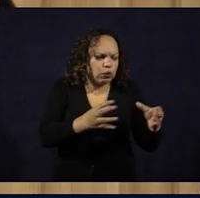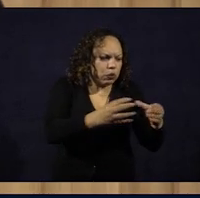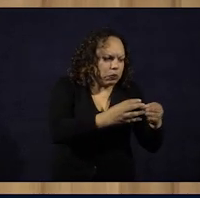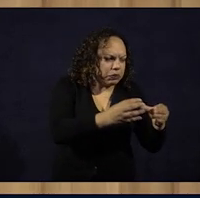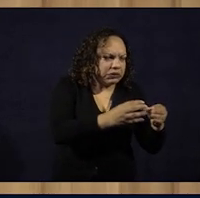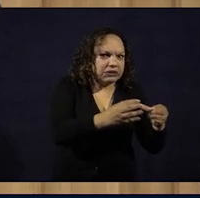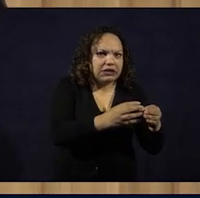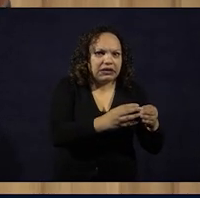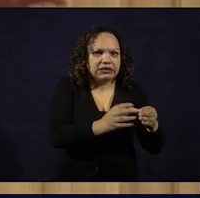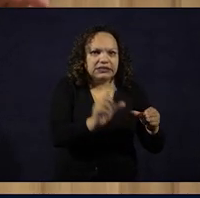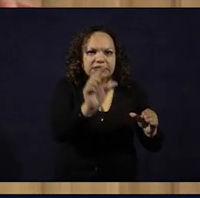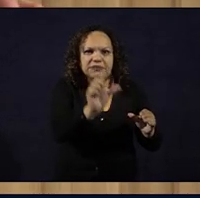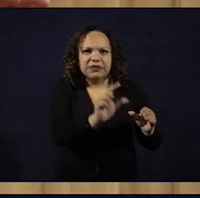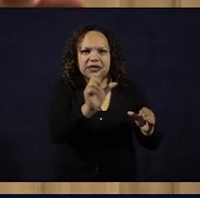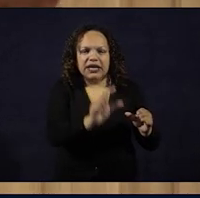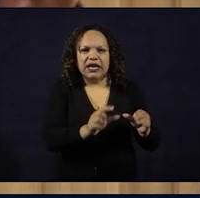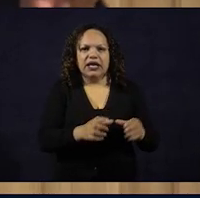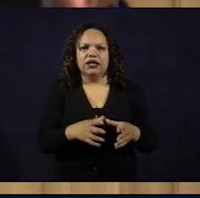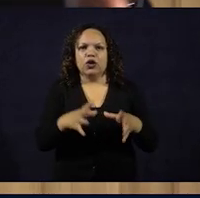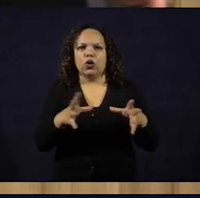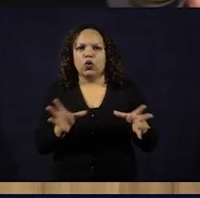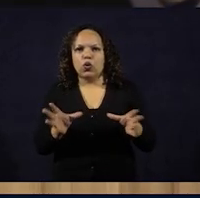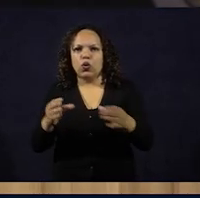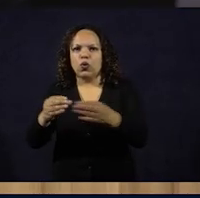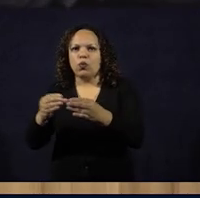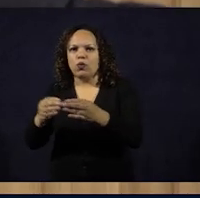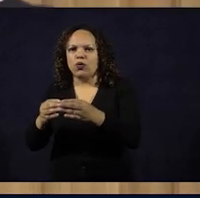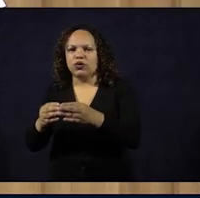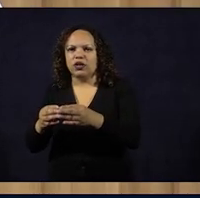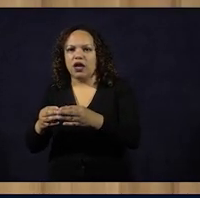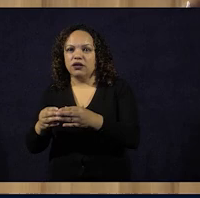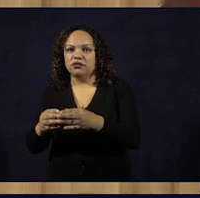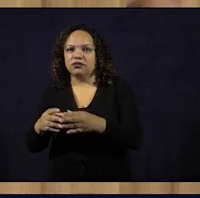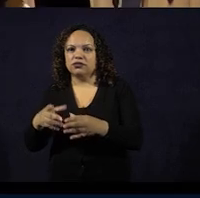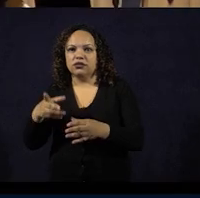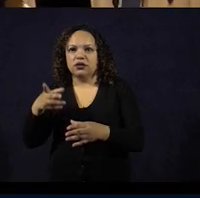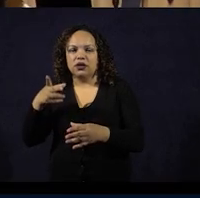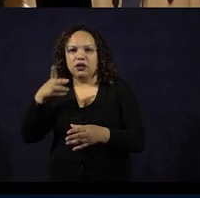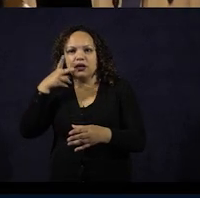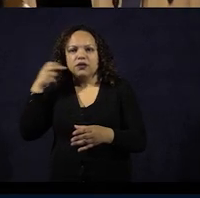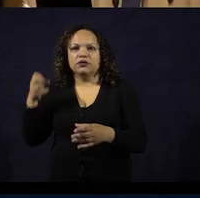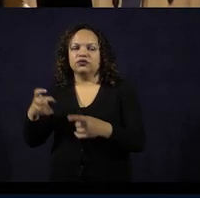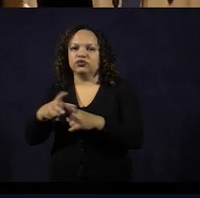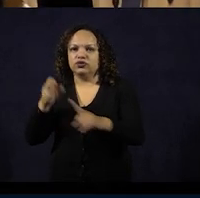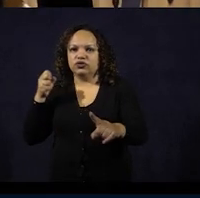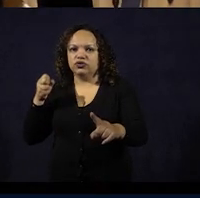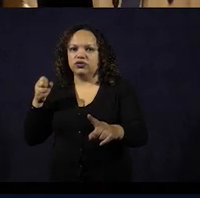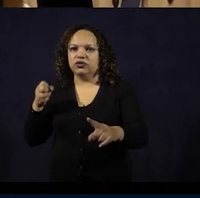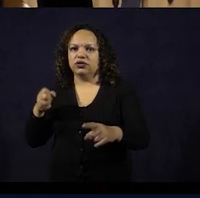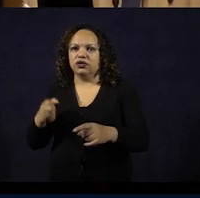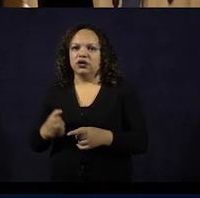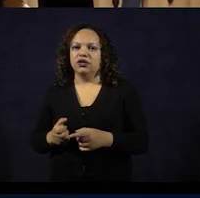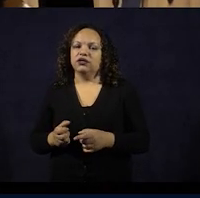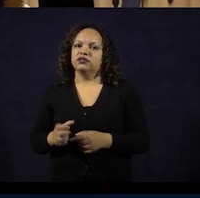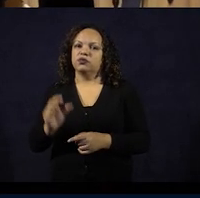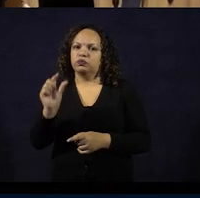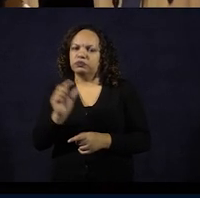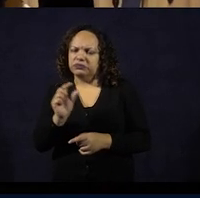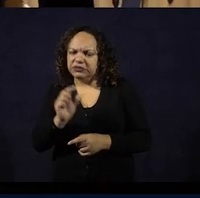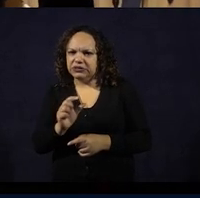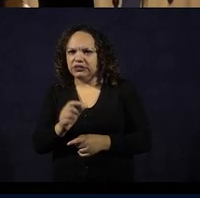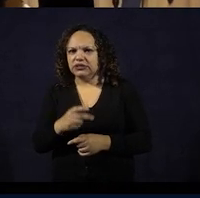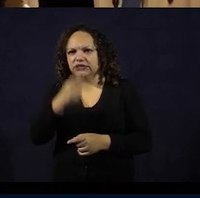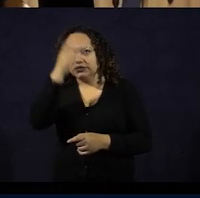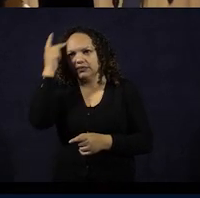ribeirinhas comunidades indígenas é aqueles assentamentos que são pequenos produtor que não estão na nossa cadeia que você